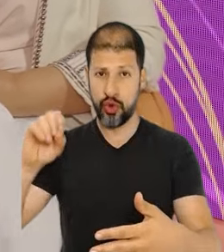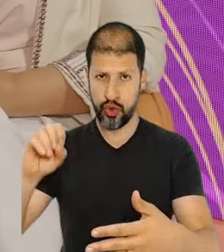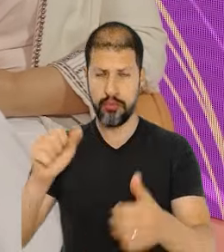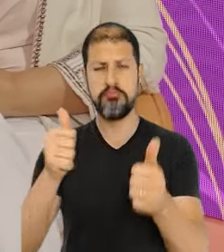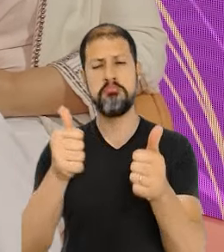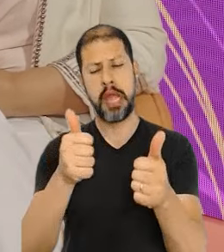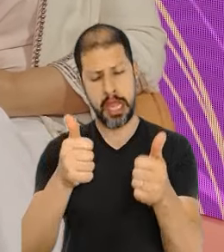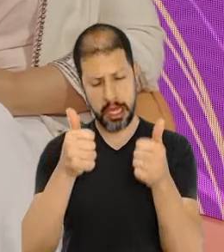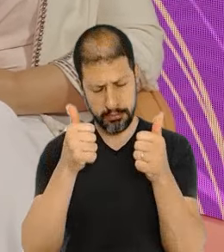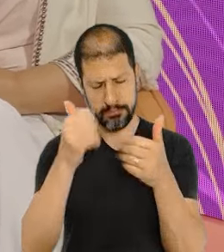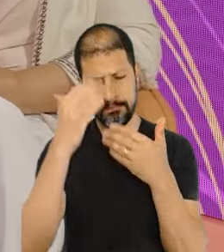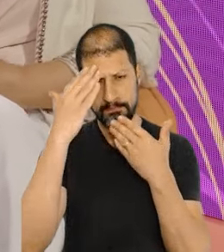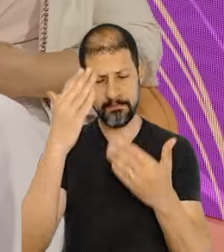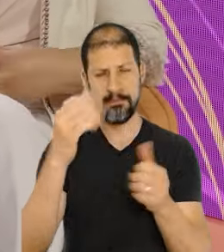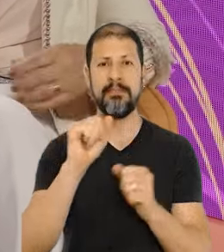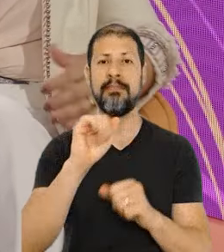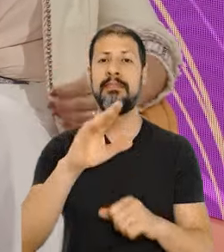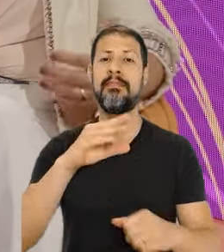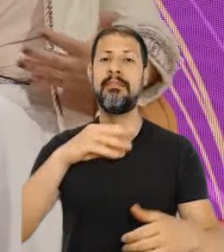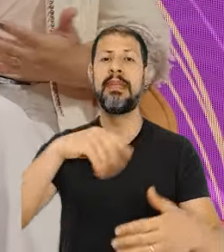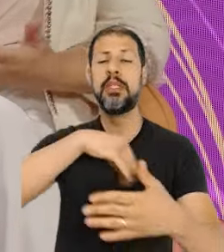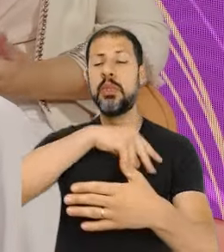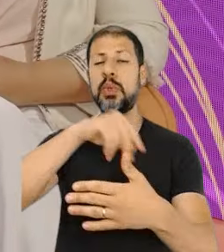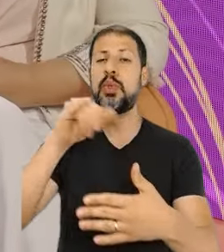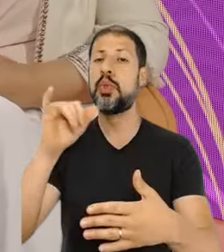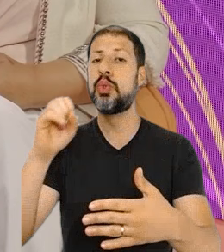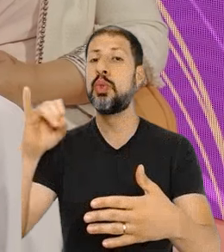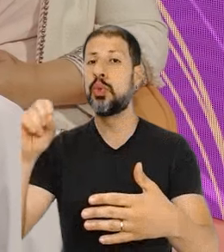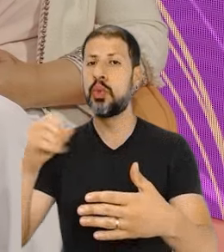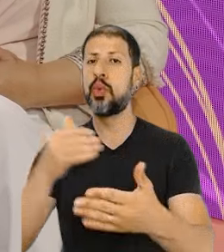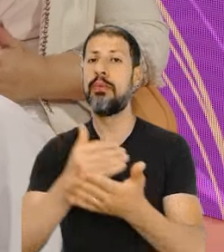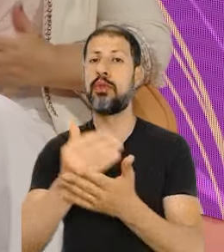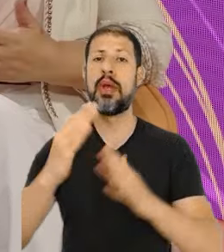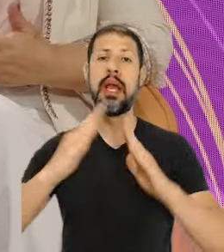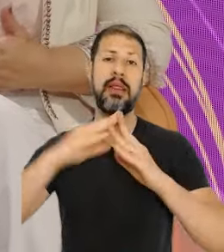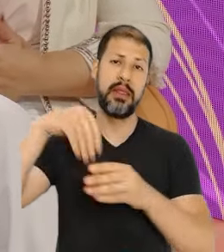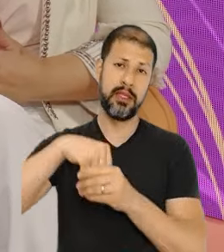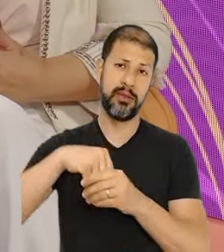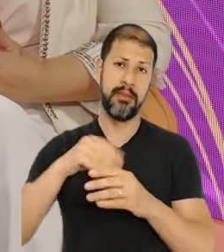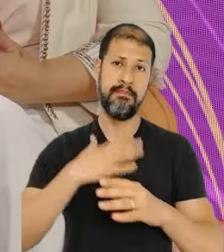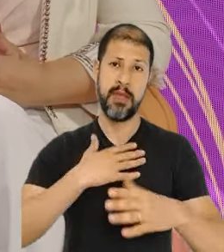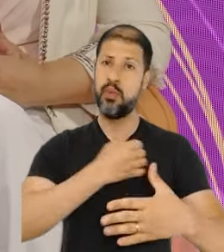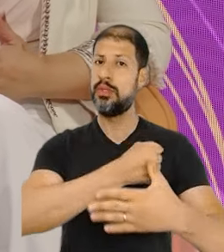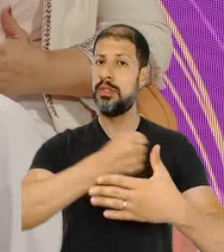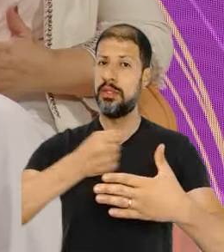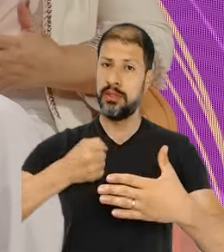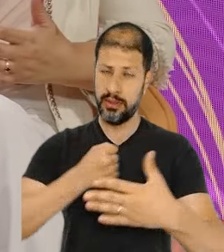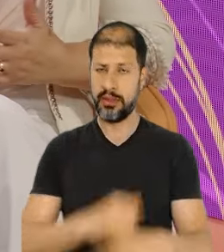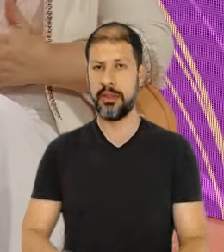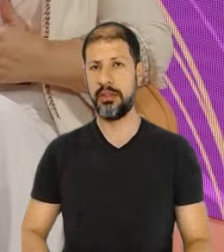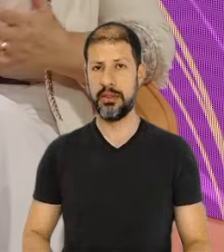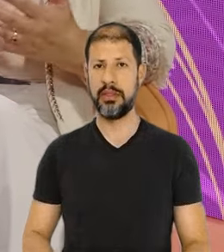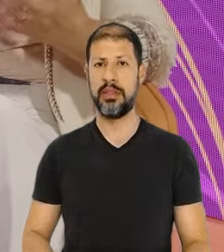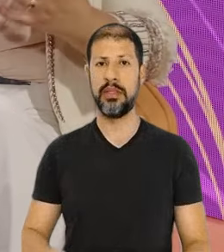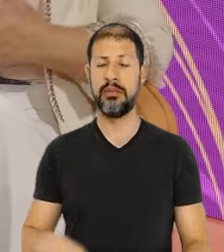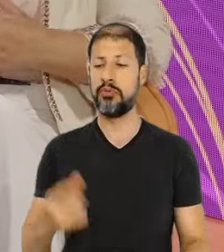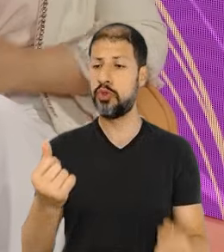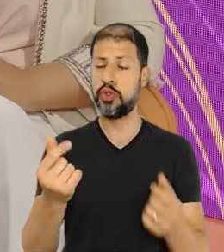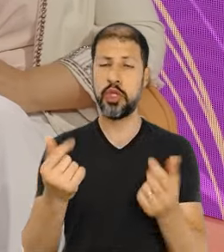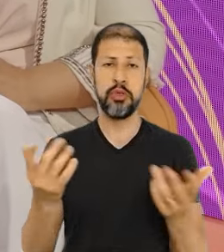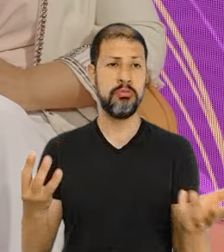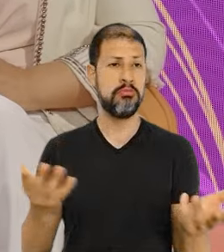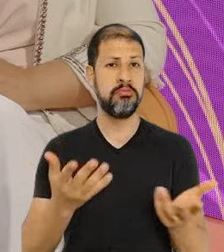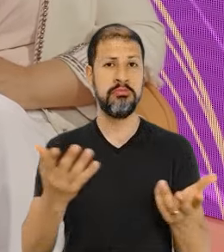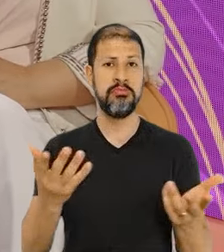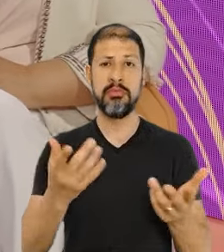Obrigada porém o tempero da yô ele iniciou dentro de casa na minha cozinha sem capital